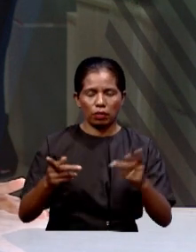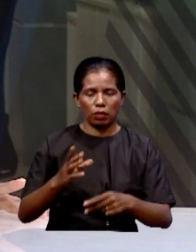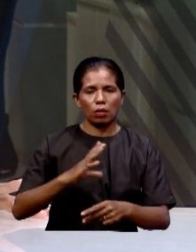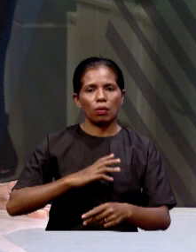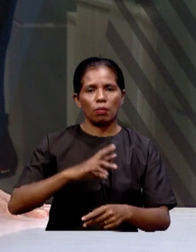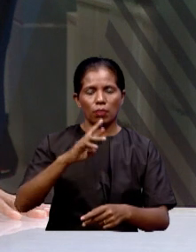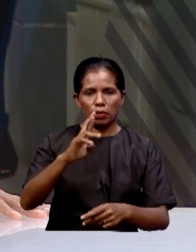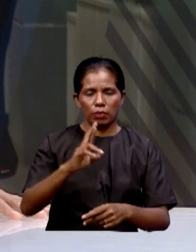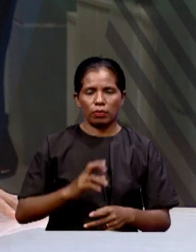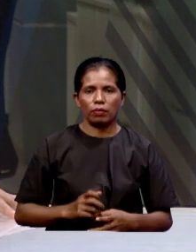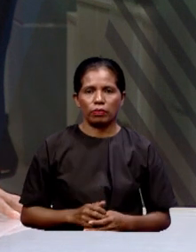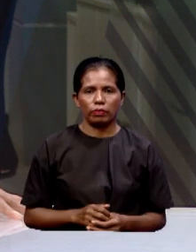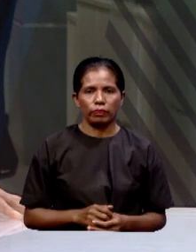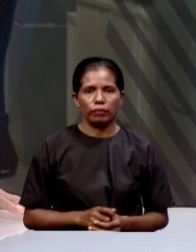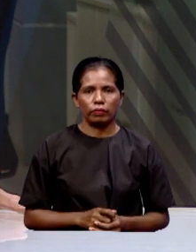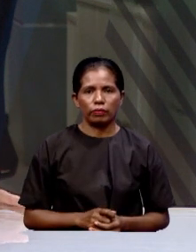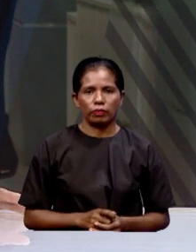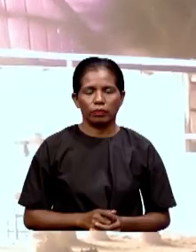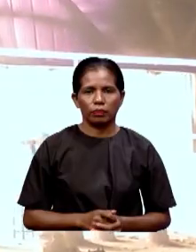Comoró.